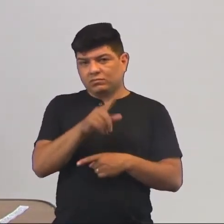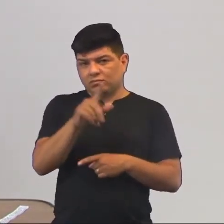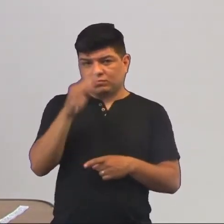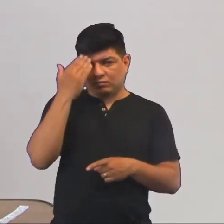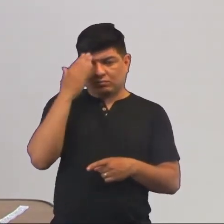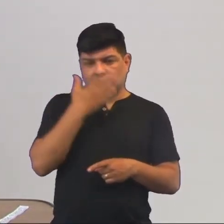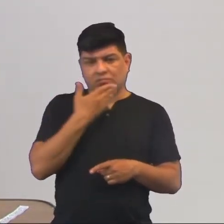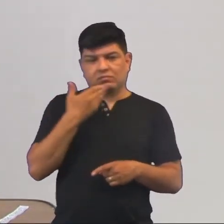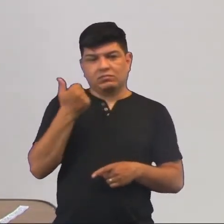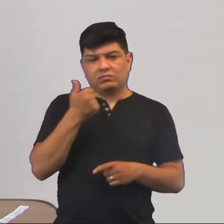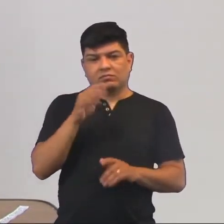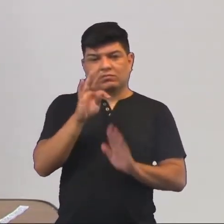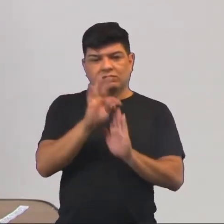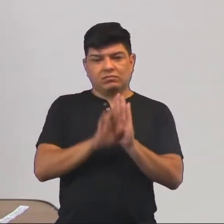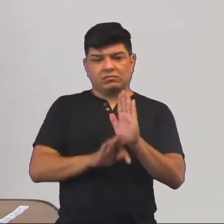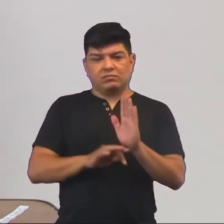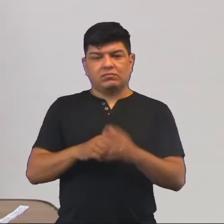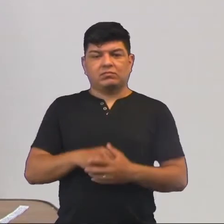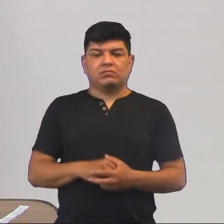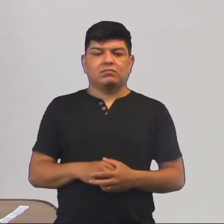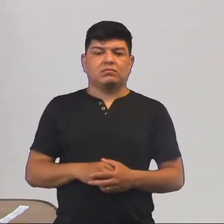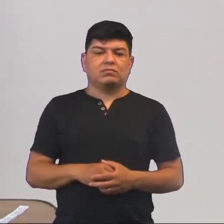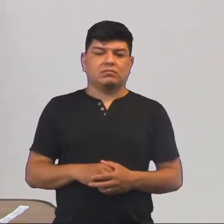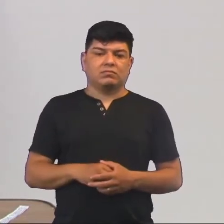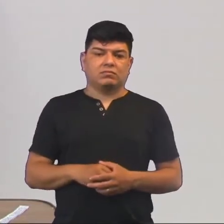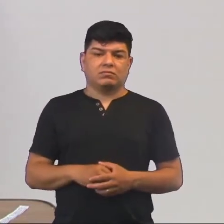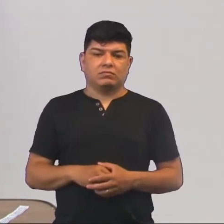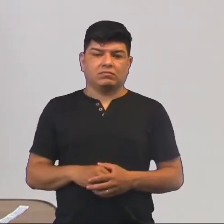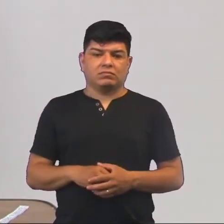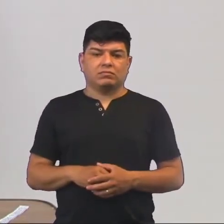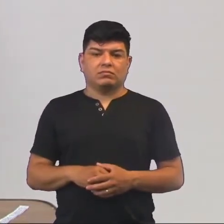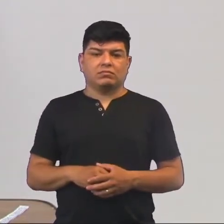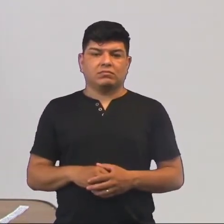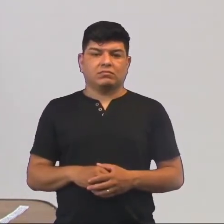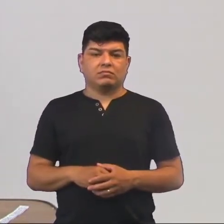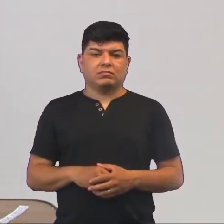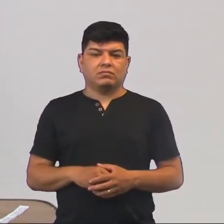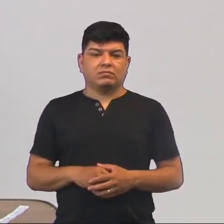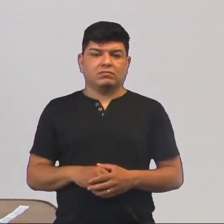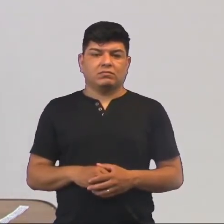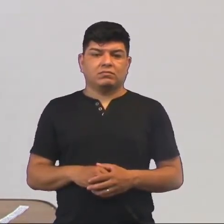você compreender melhor o texto? Vamos ver aqui. Questão 3, ó.